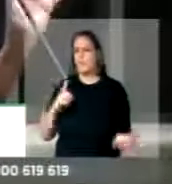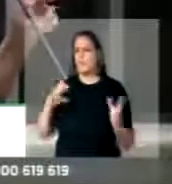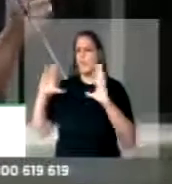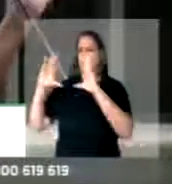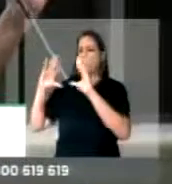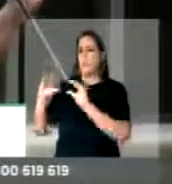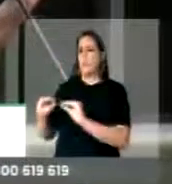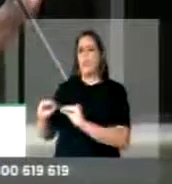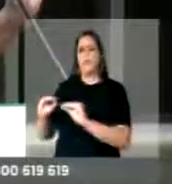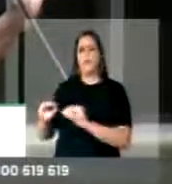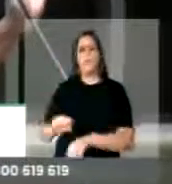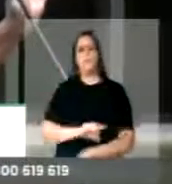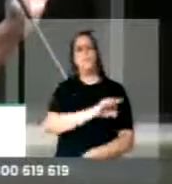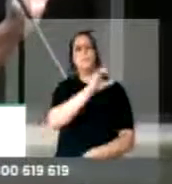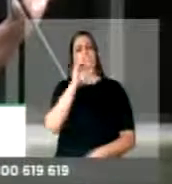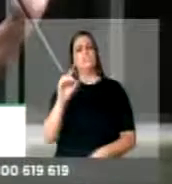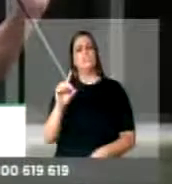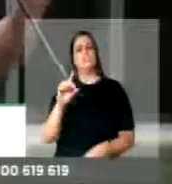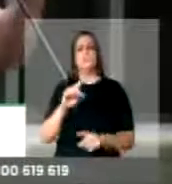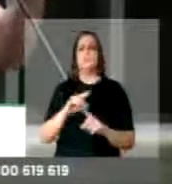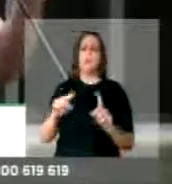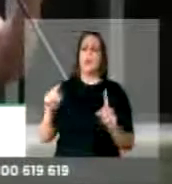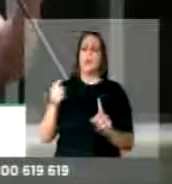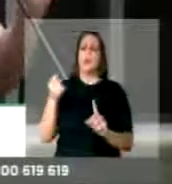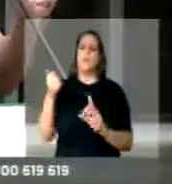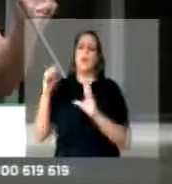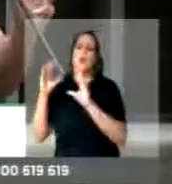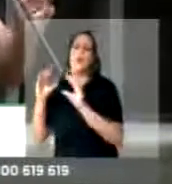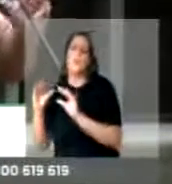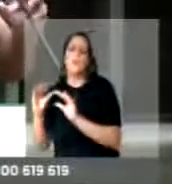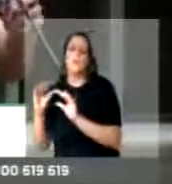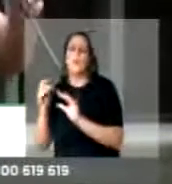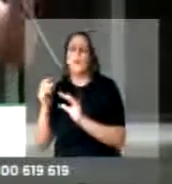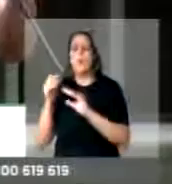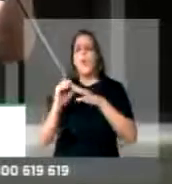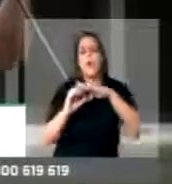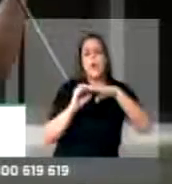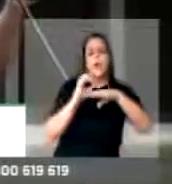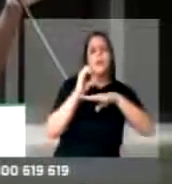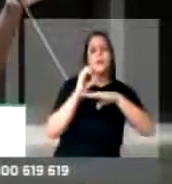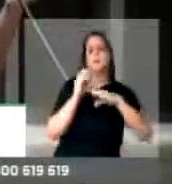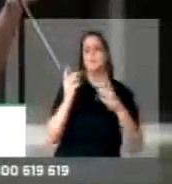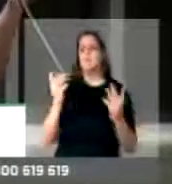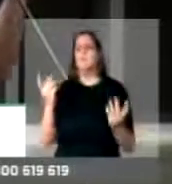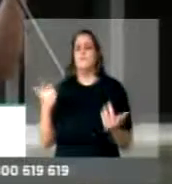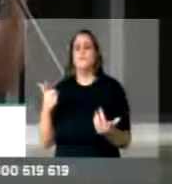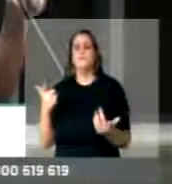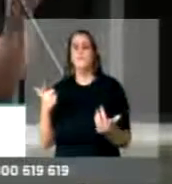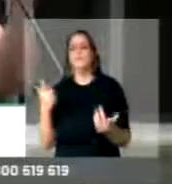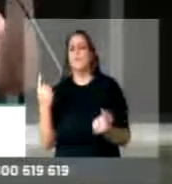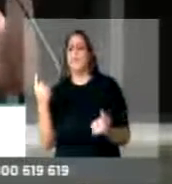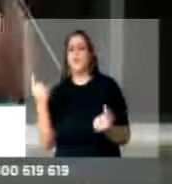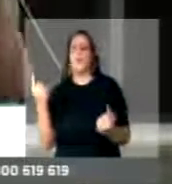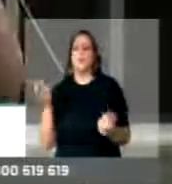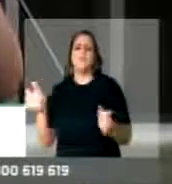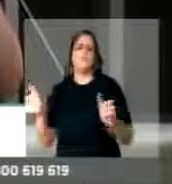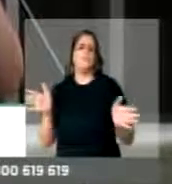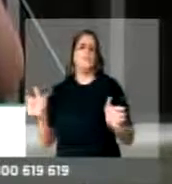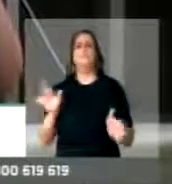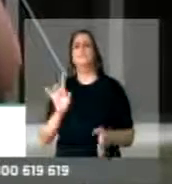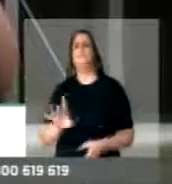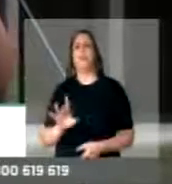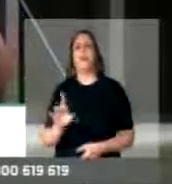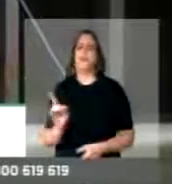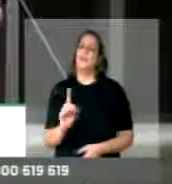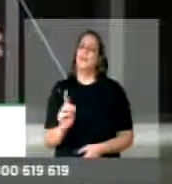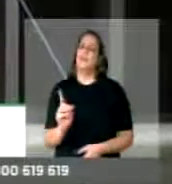que nem dia é e nem noite é. Nós temos, portanto, que romper com uma lógica binária, cartesiana